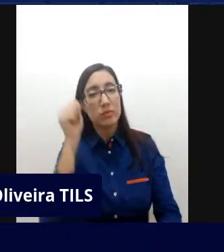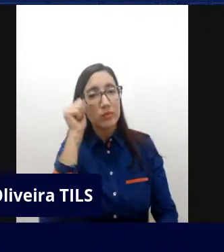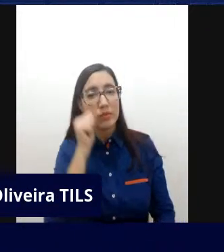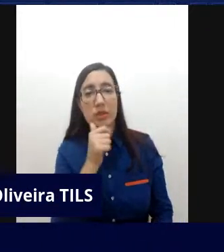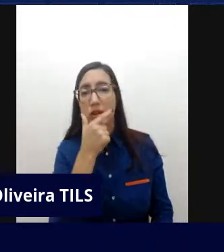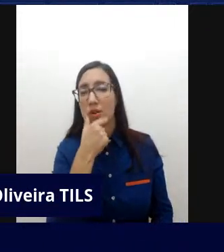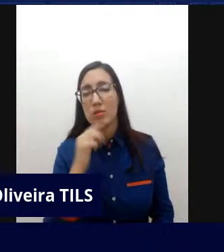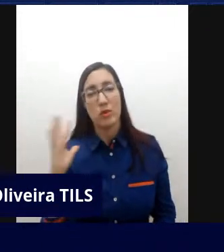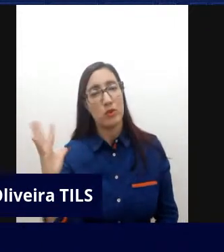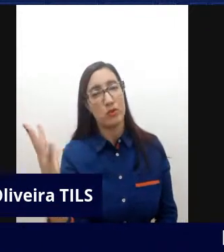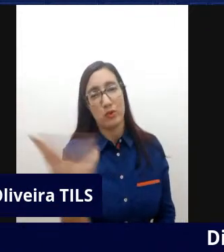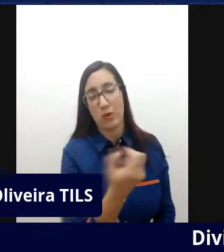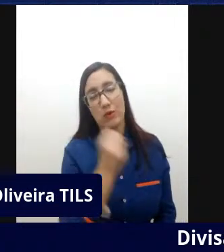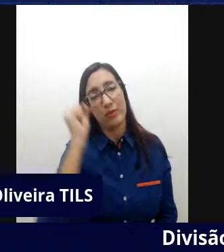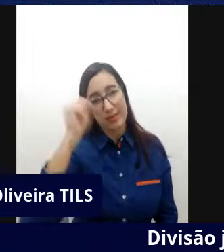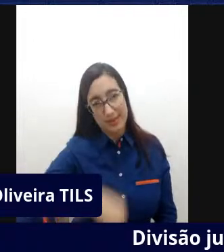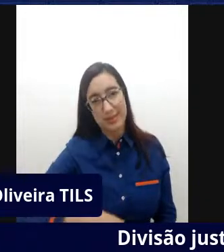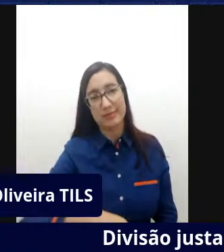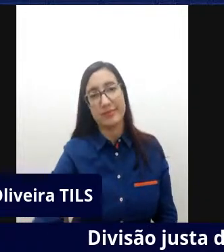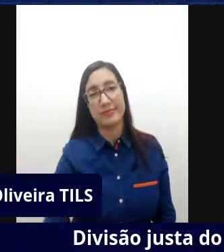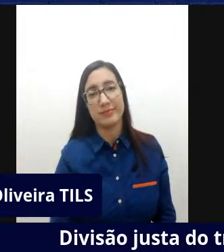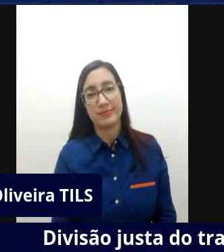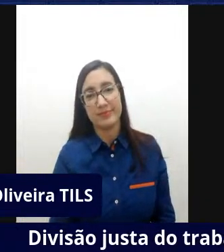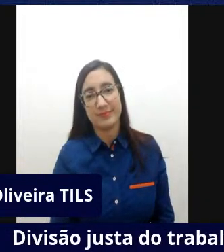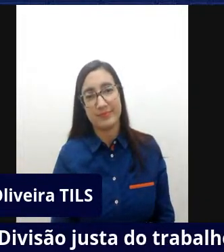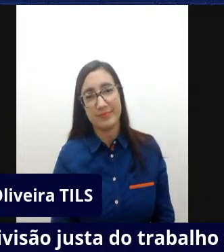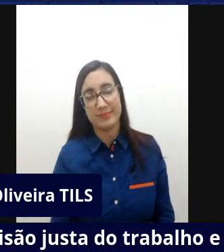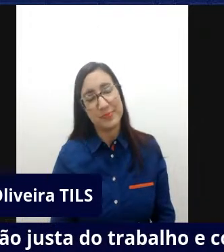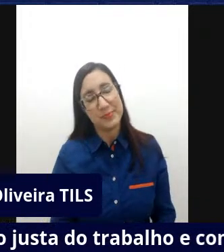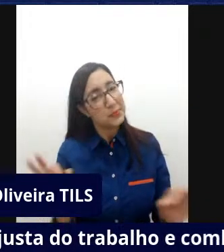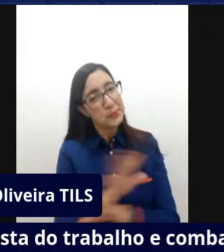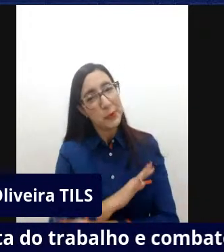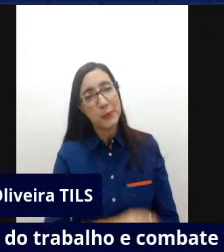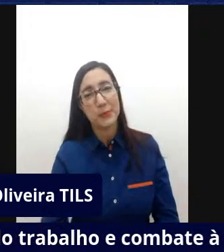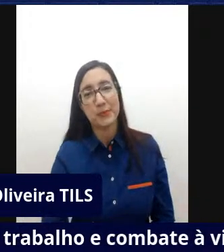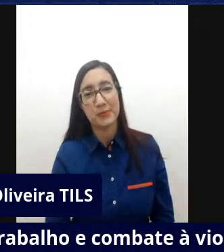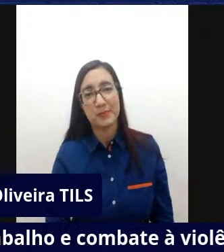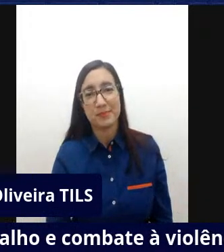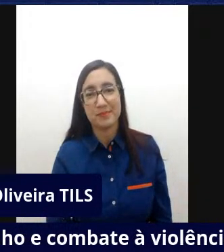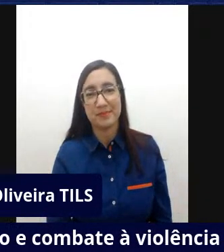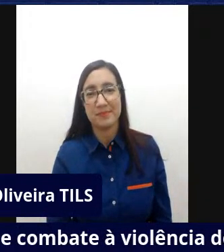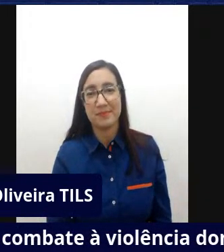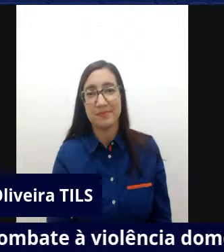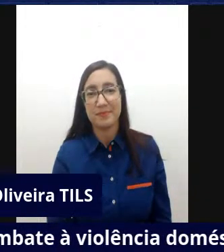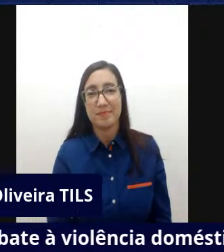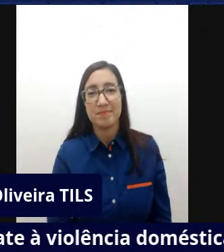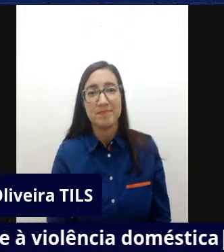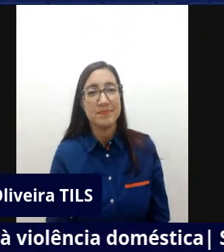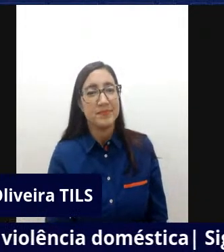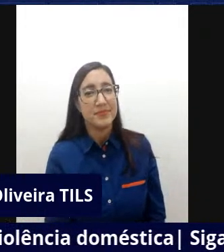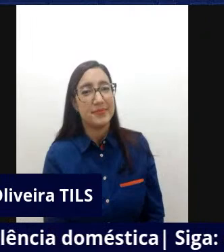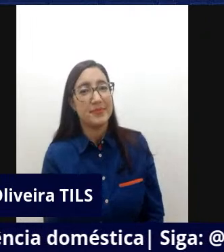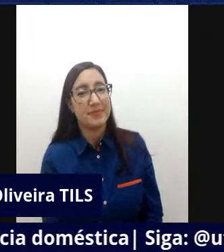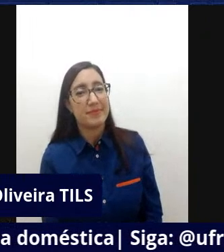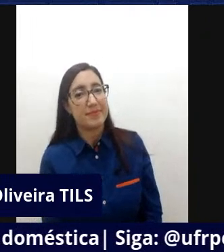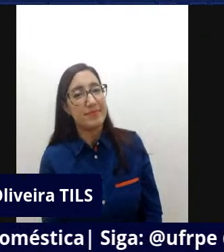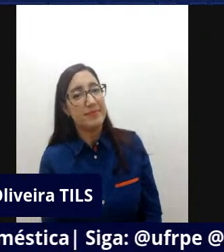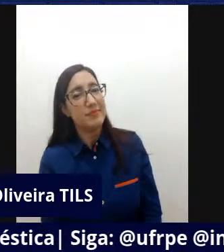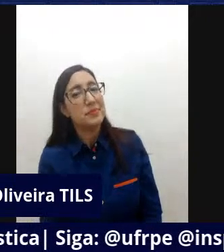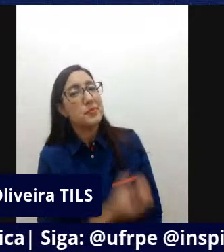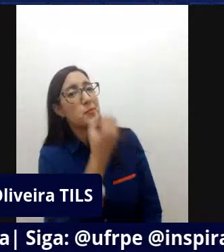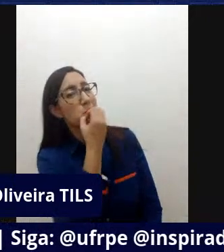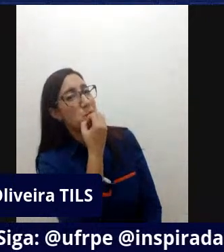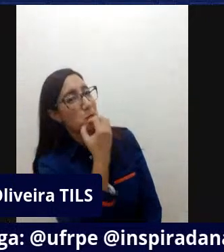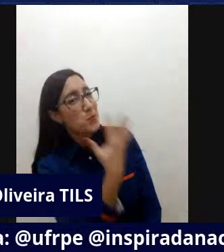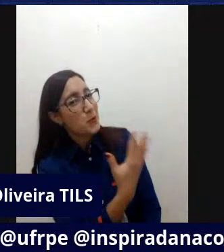essenciais. É isso. Muito bom, Luísa. Toda a explicação que você deu, toda a dimensão,